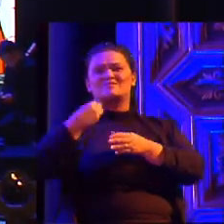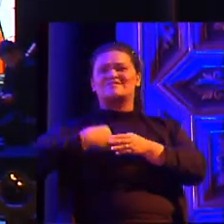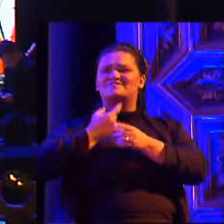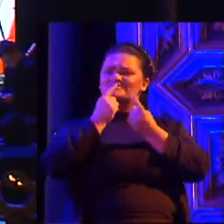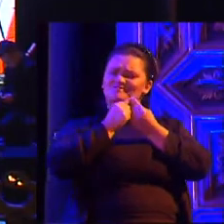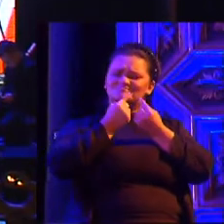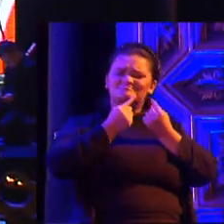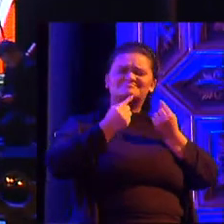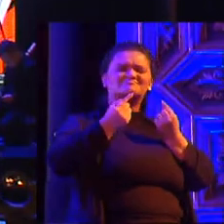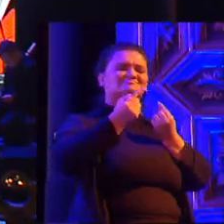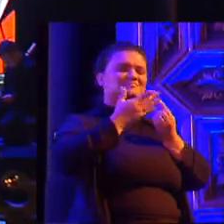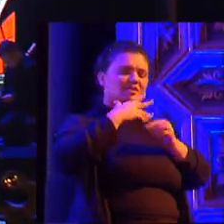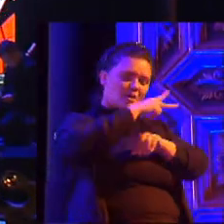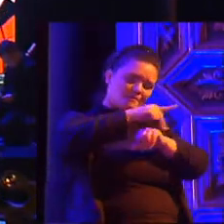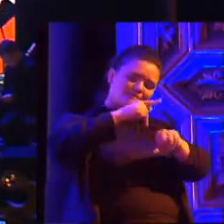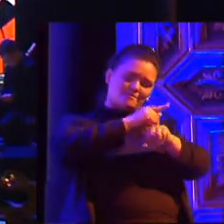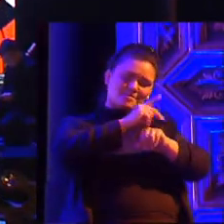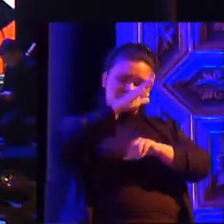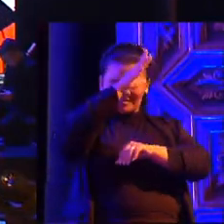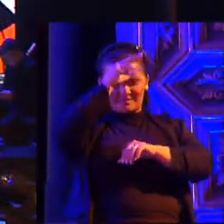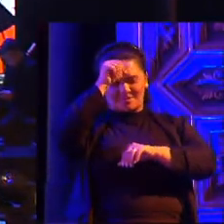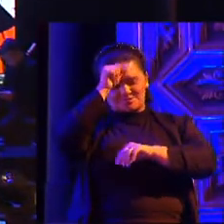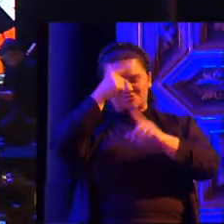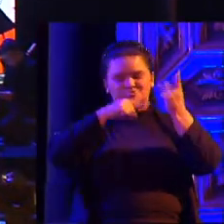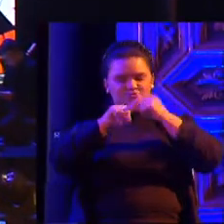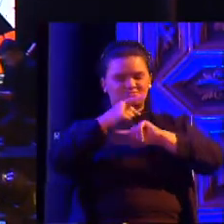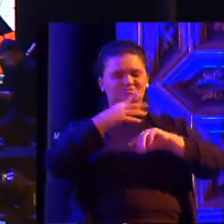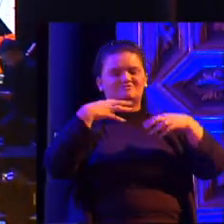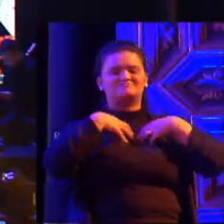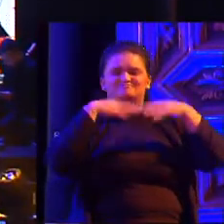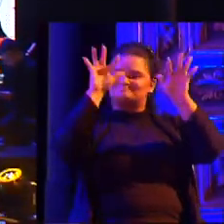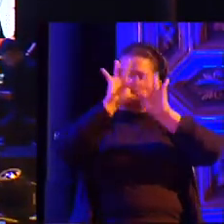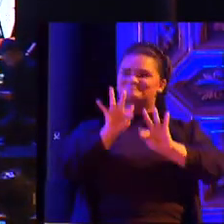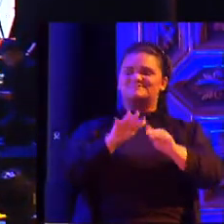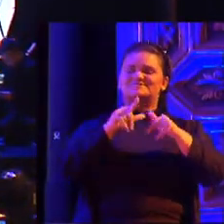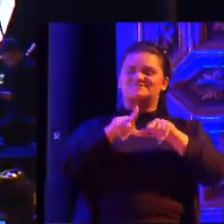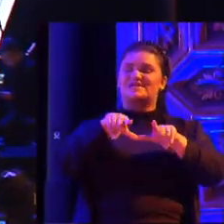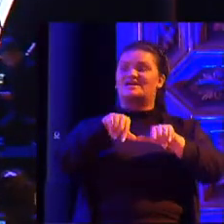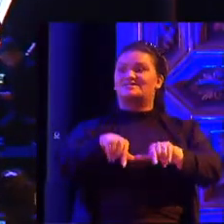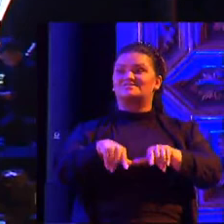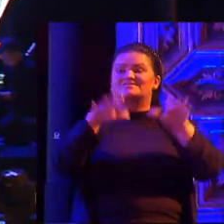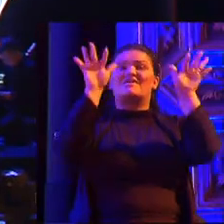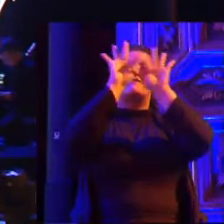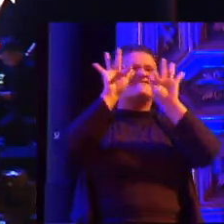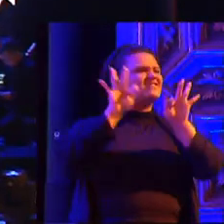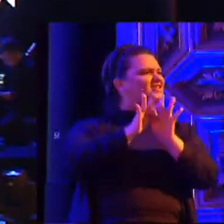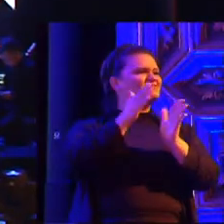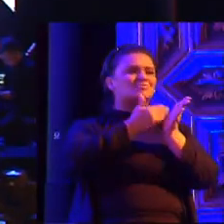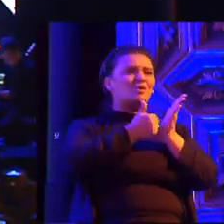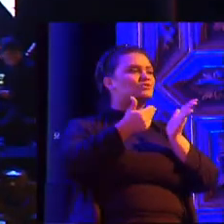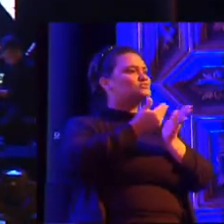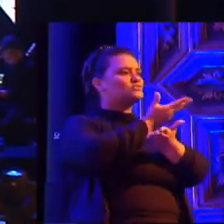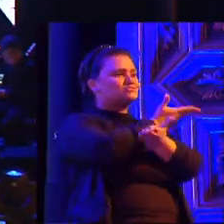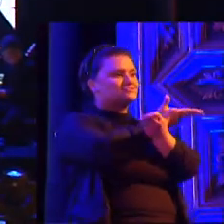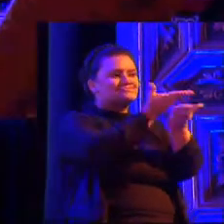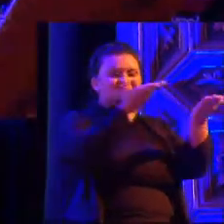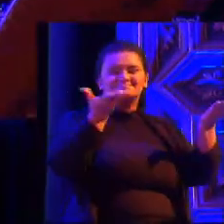longa ao Prêmio Amazônia de Música. Feliz por estar aqui, feliz por todos vocês.